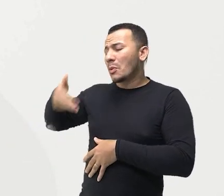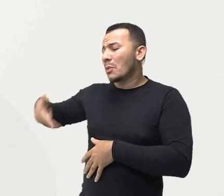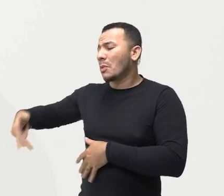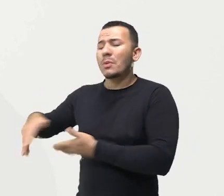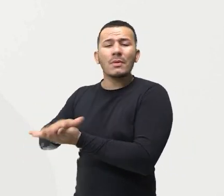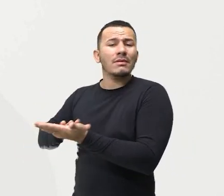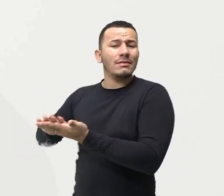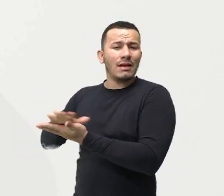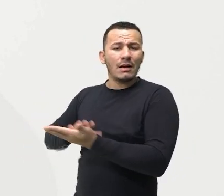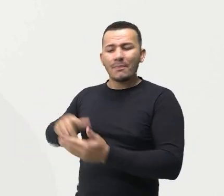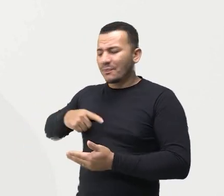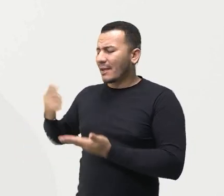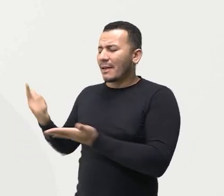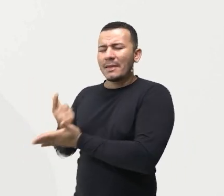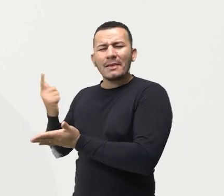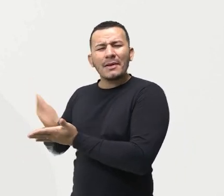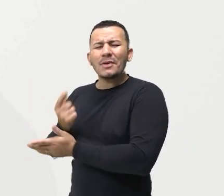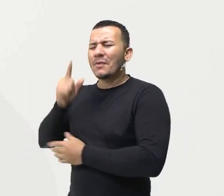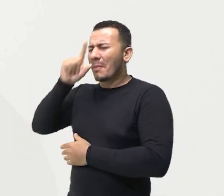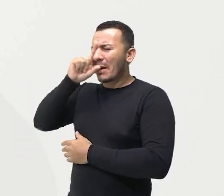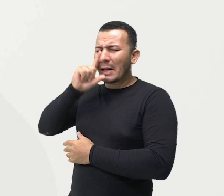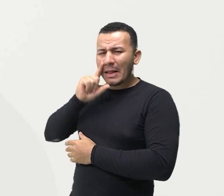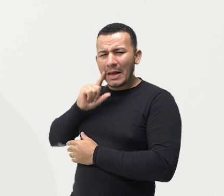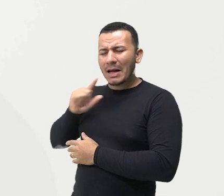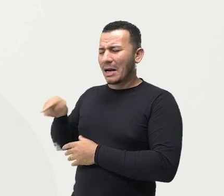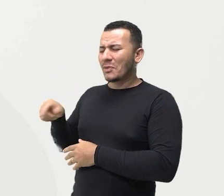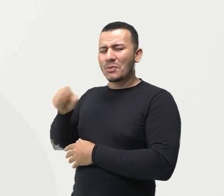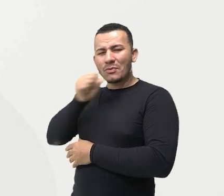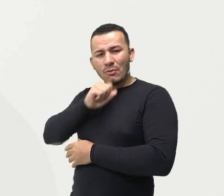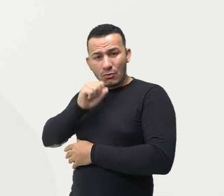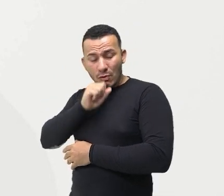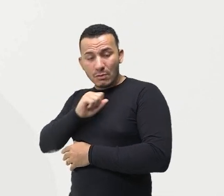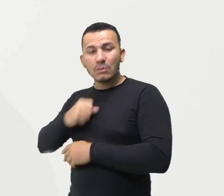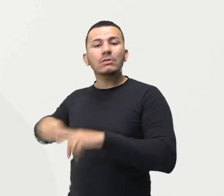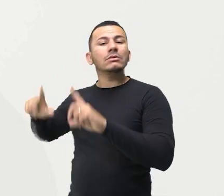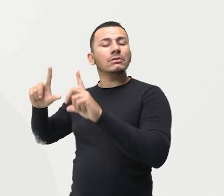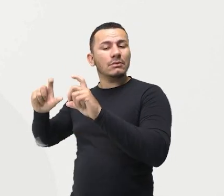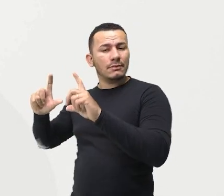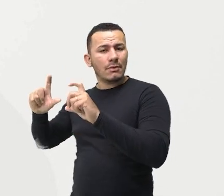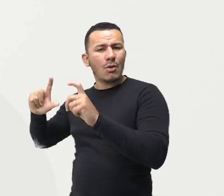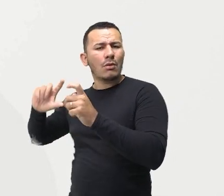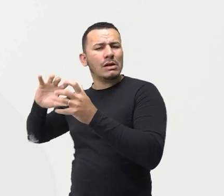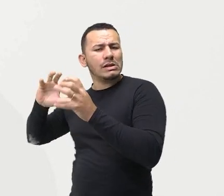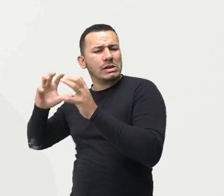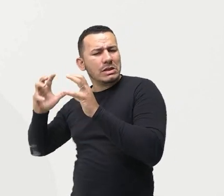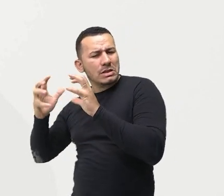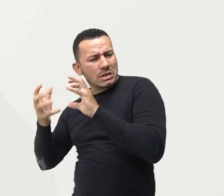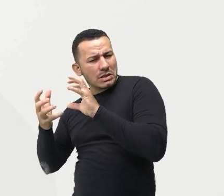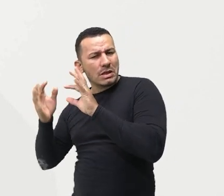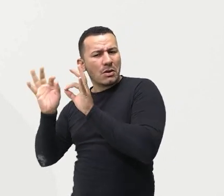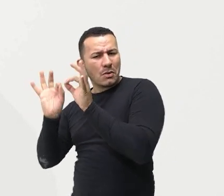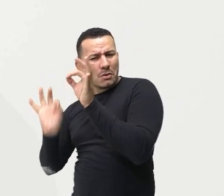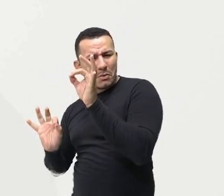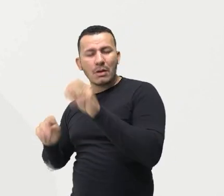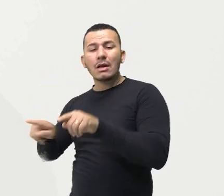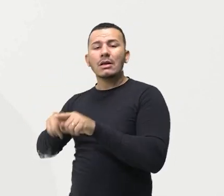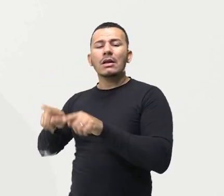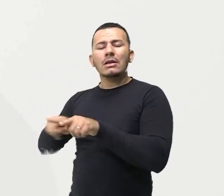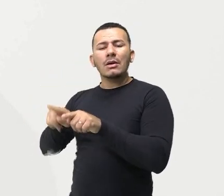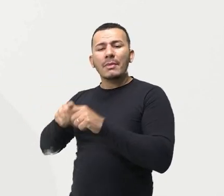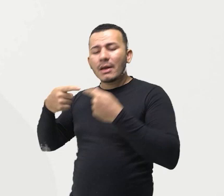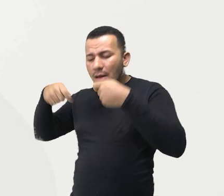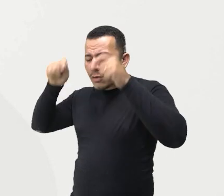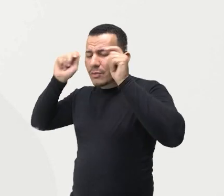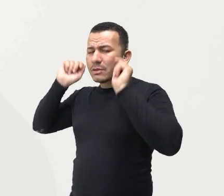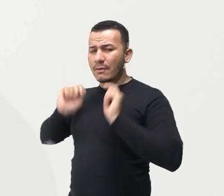dizer? Livros amarelados. Observem, fotos se partindo, um crucifixo.